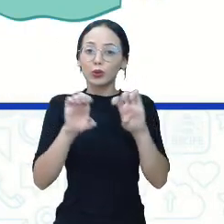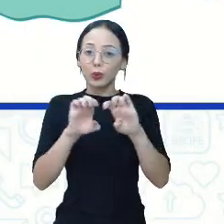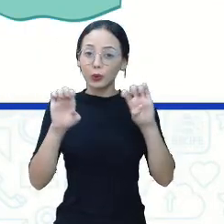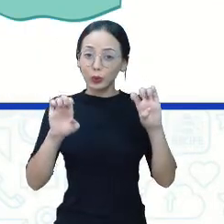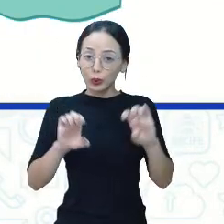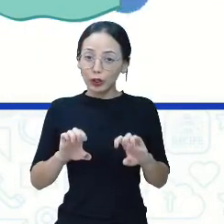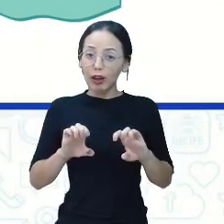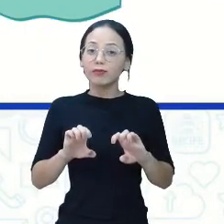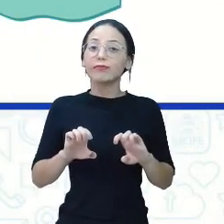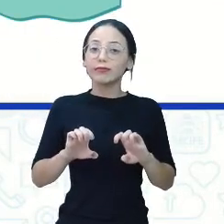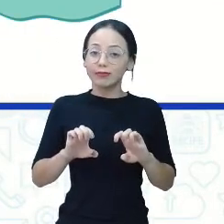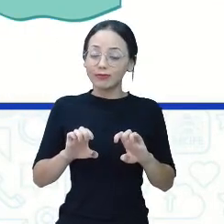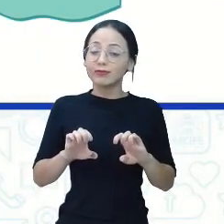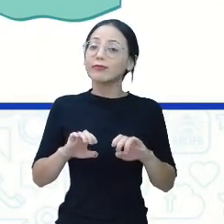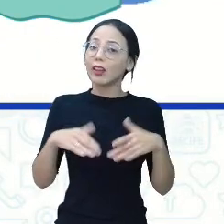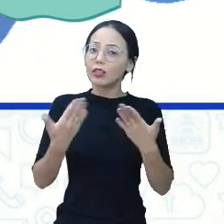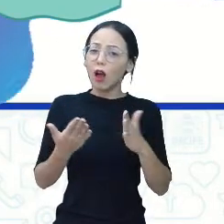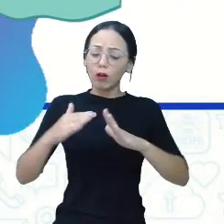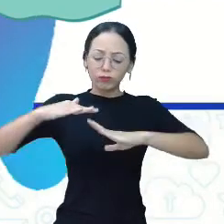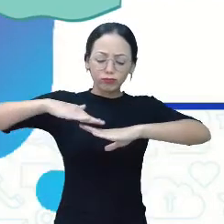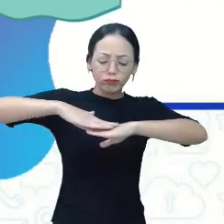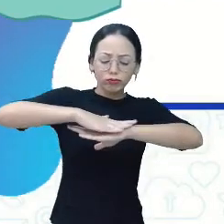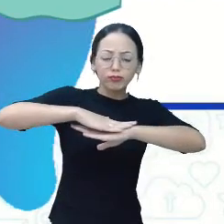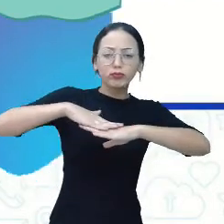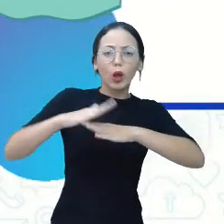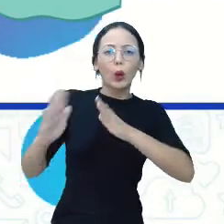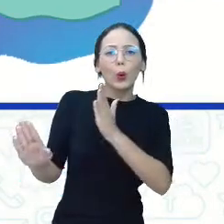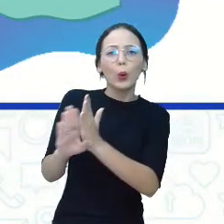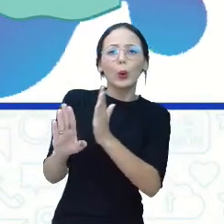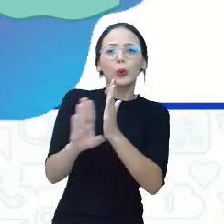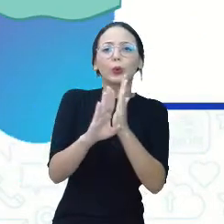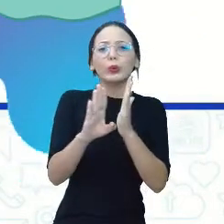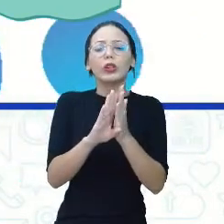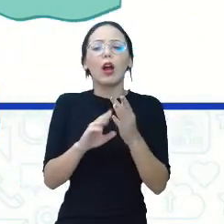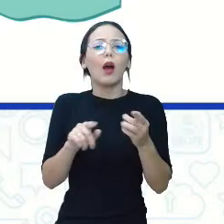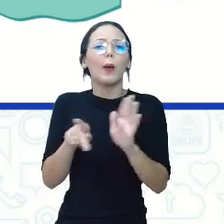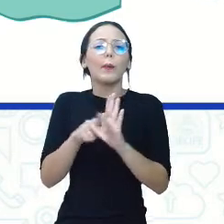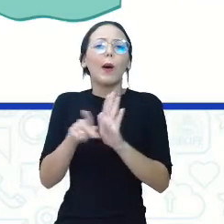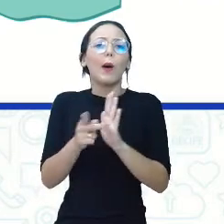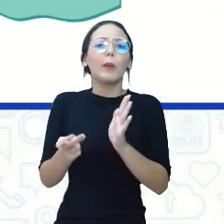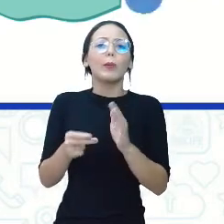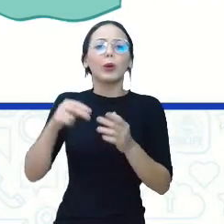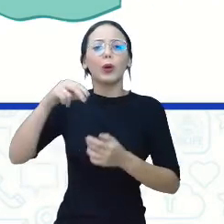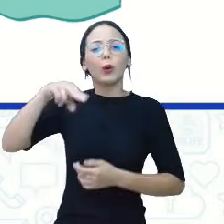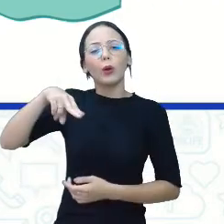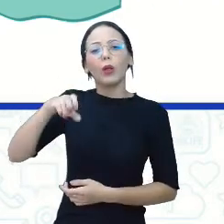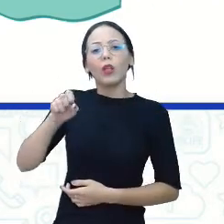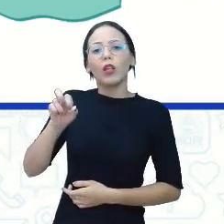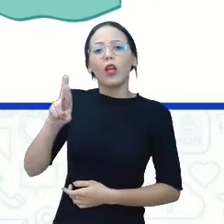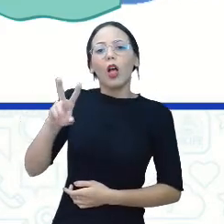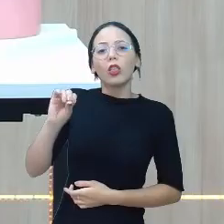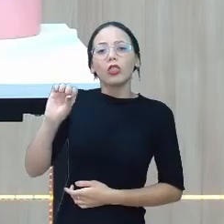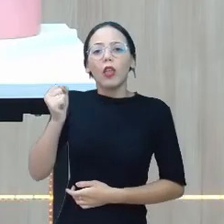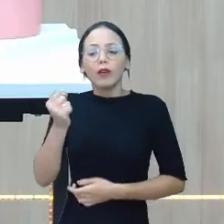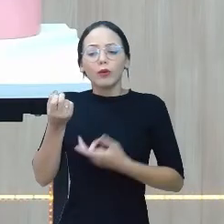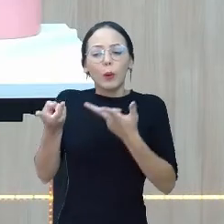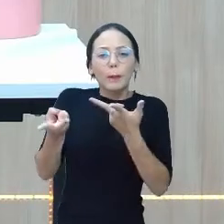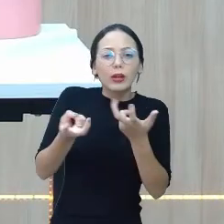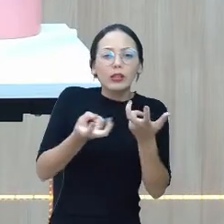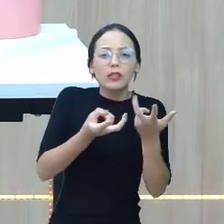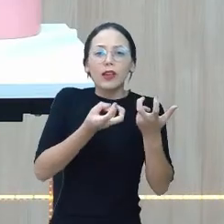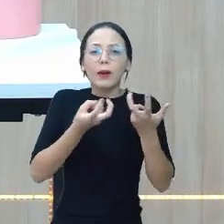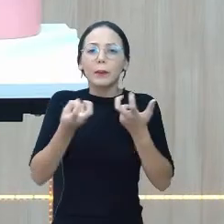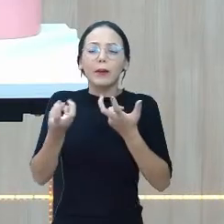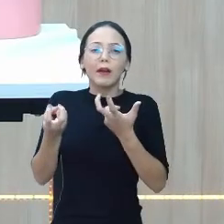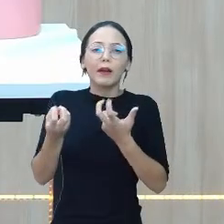apresenta camadas. E essas camadas onde vamos encontrar as terminações nervosas para a gente poder perceber,